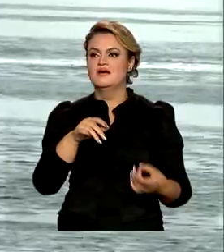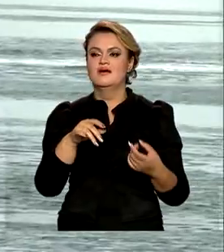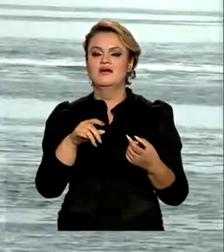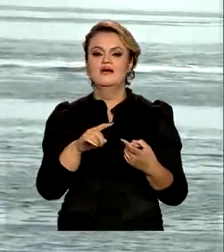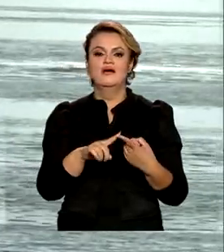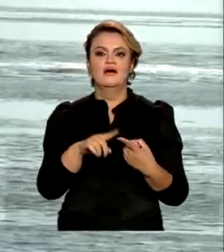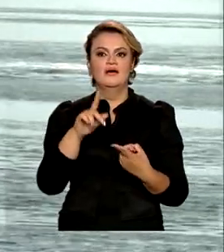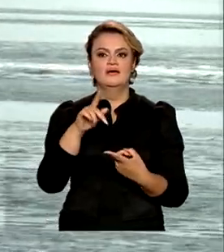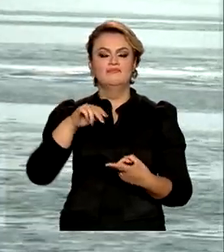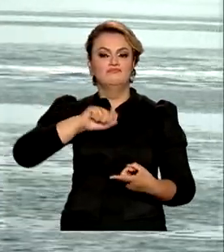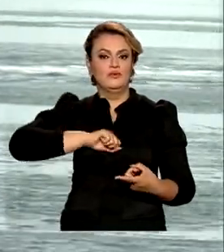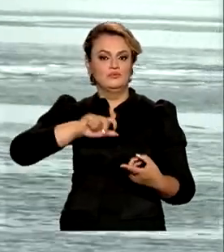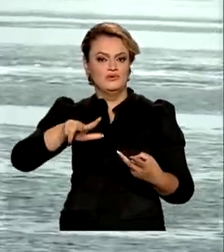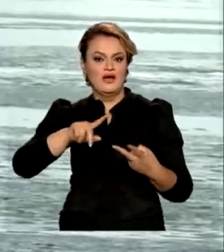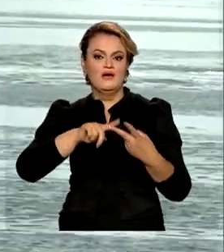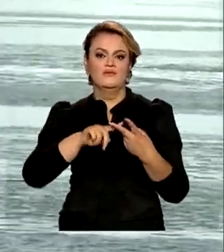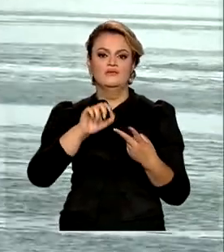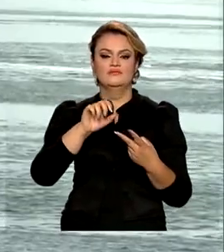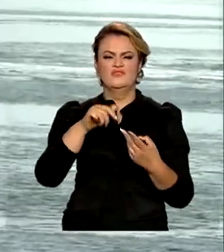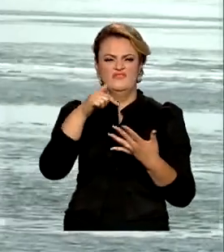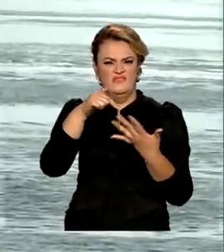Portugal e São Tomé e príncipe